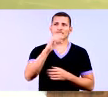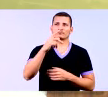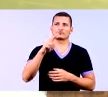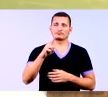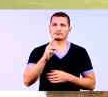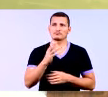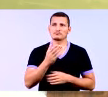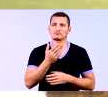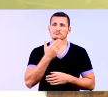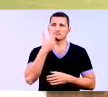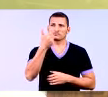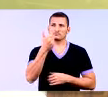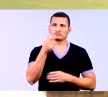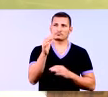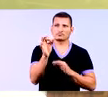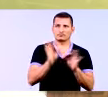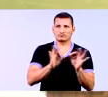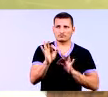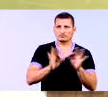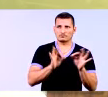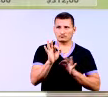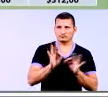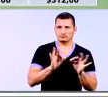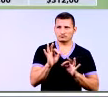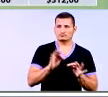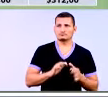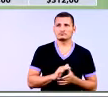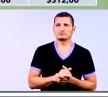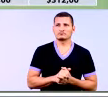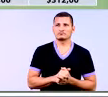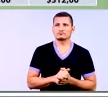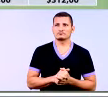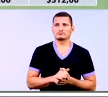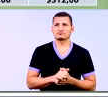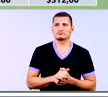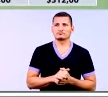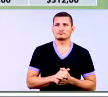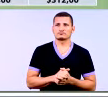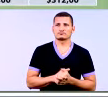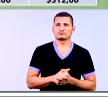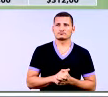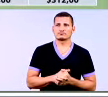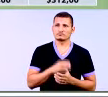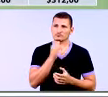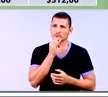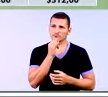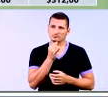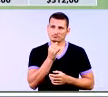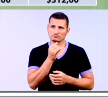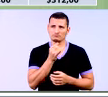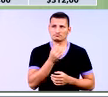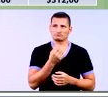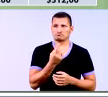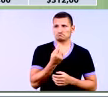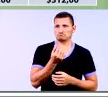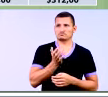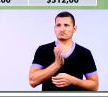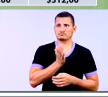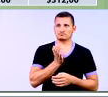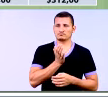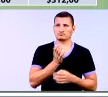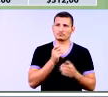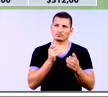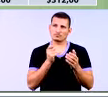configuração? Dada a situação da análise da tabela aí, né? Se eu for querer, se eu tiver muito dinheiro e tiver um dinheiro para comprar